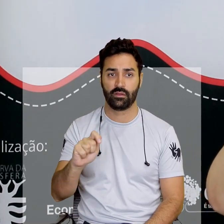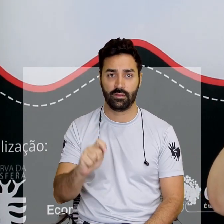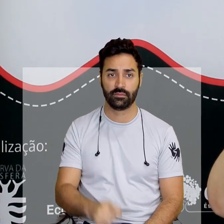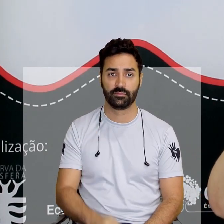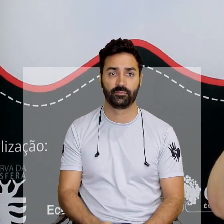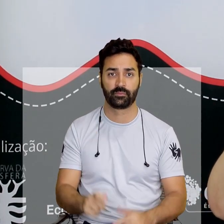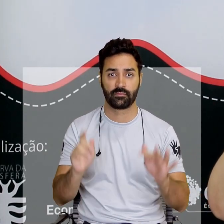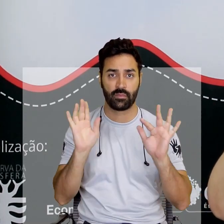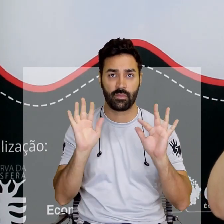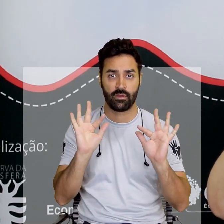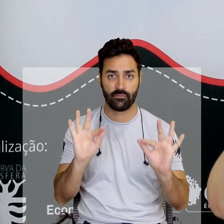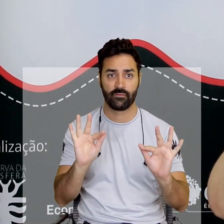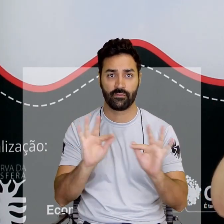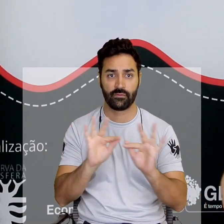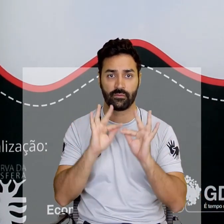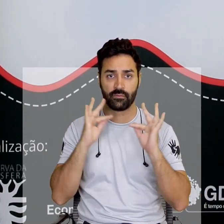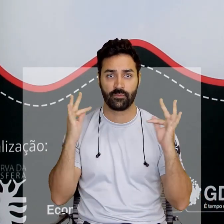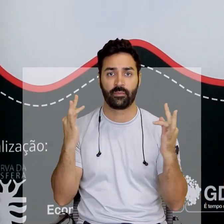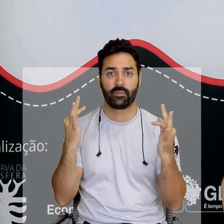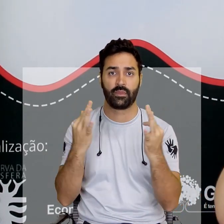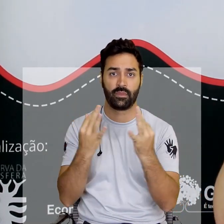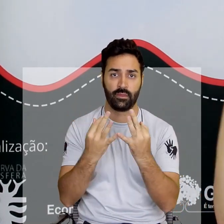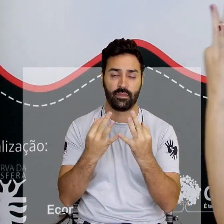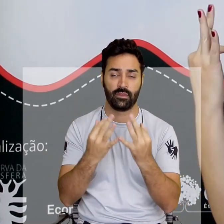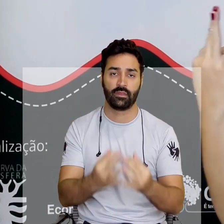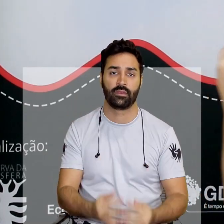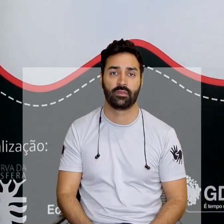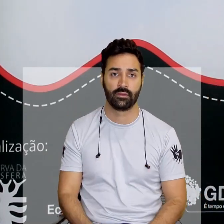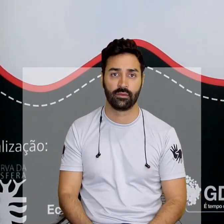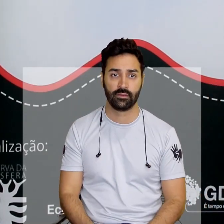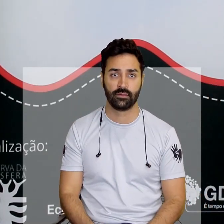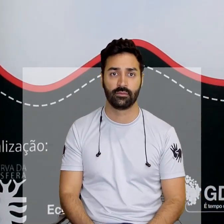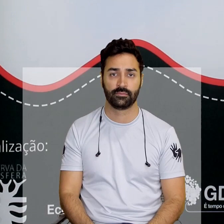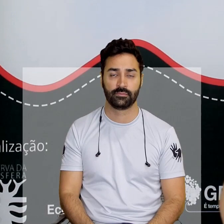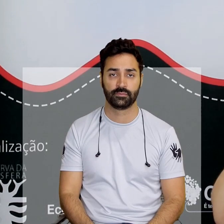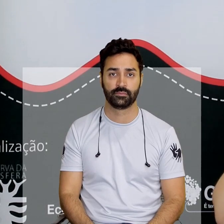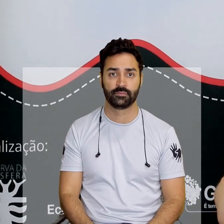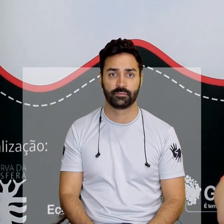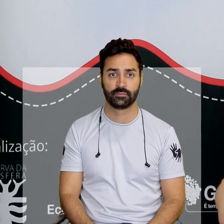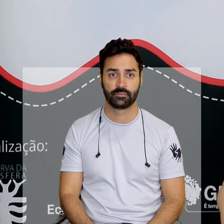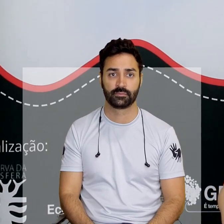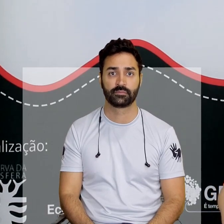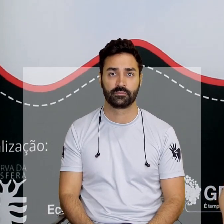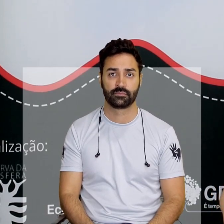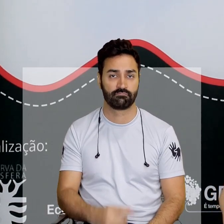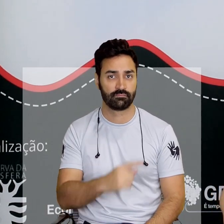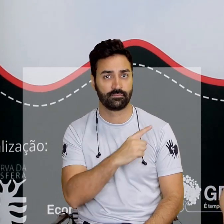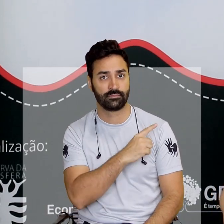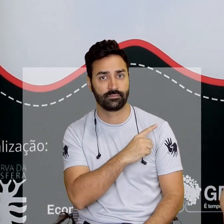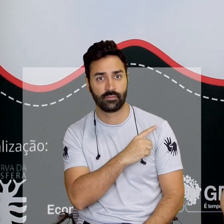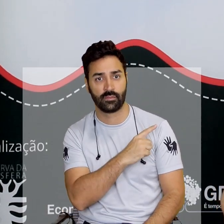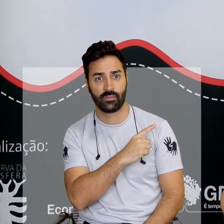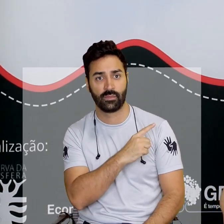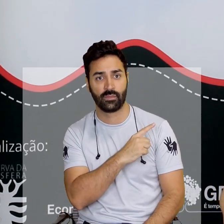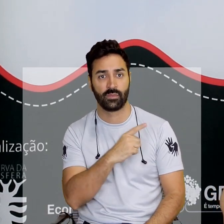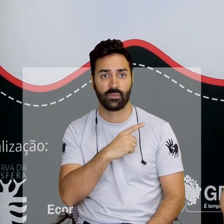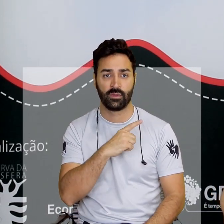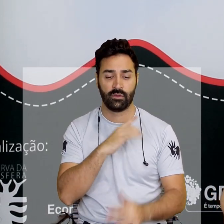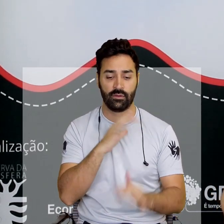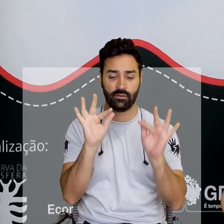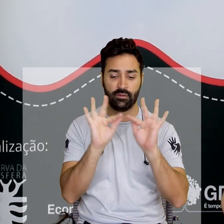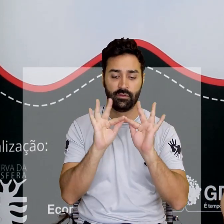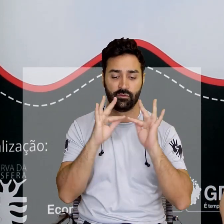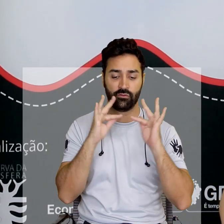em F e faz um movimento circular. Encosta dedão com dedão aqui perto